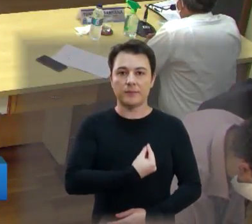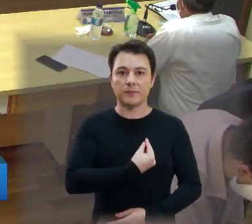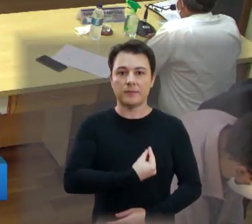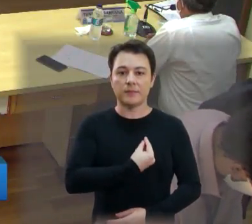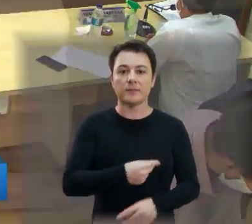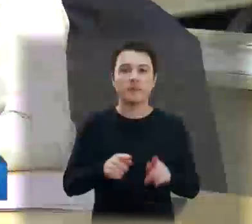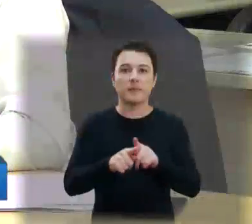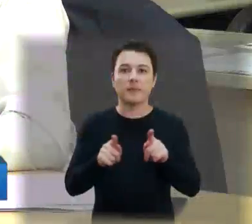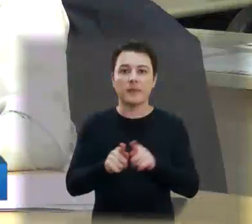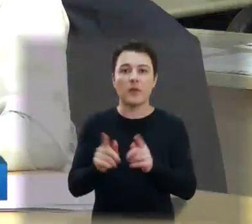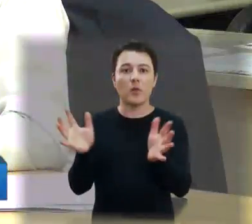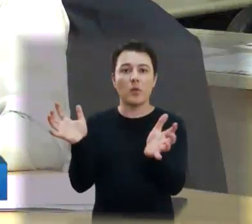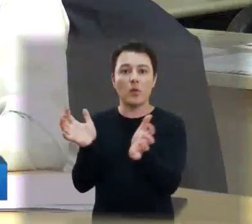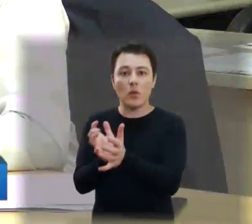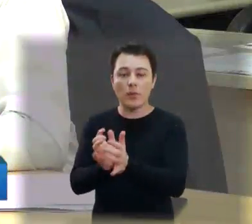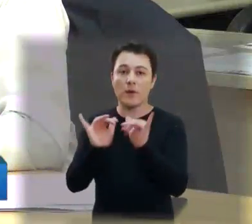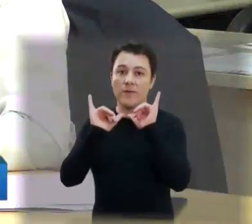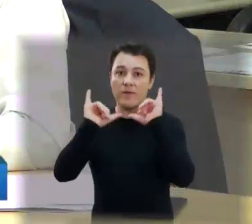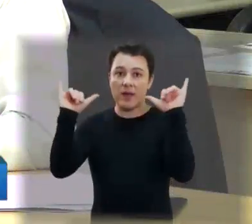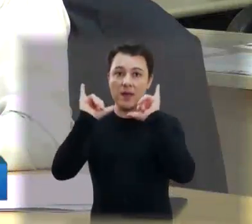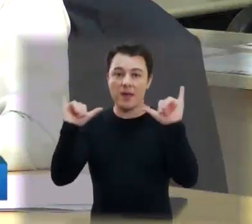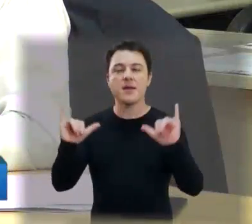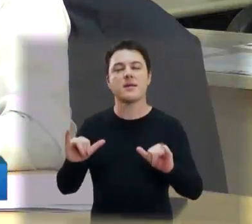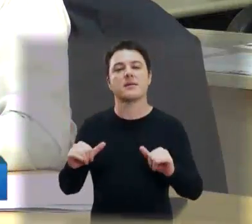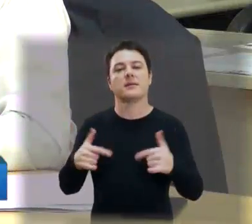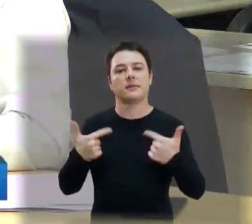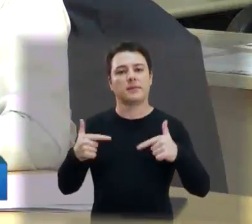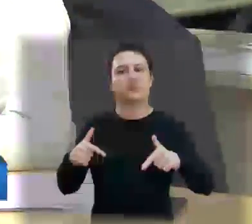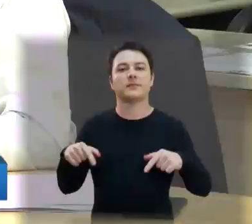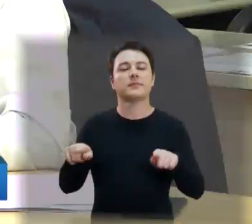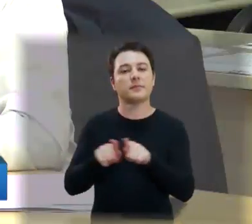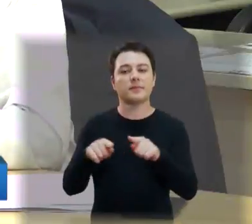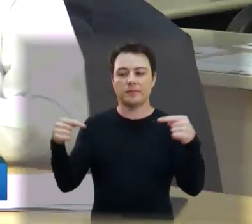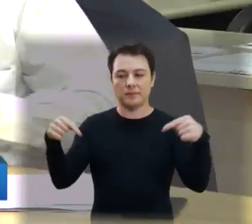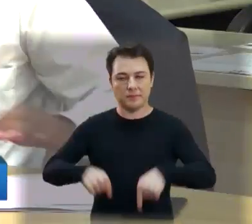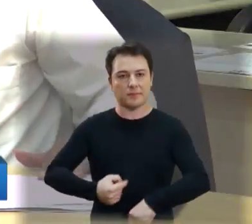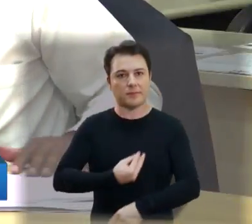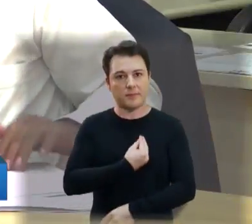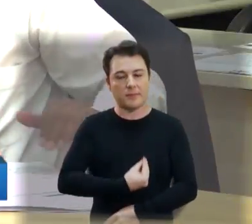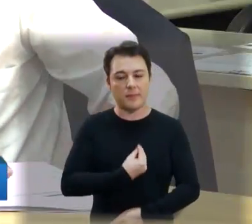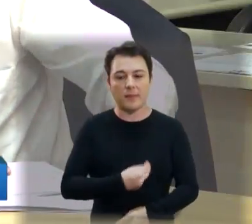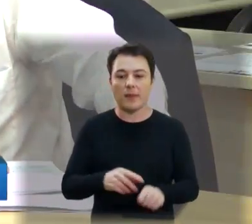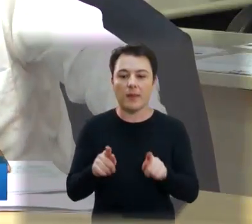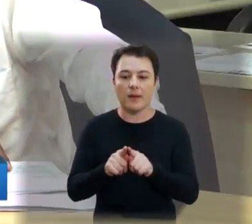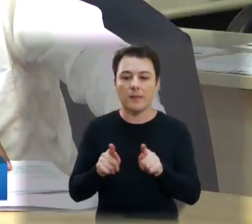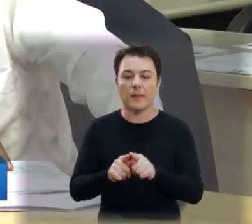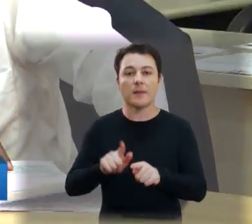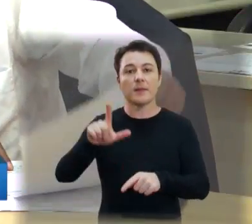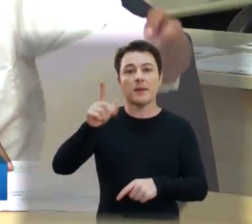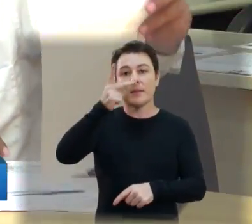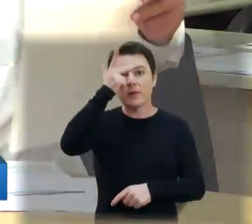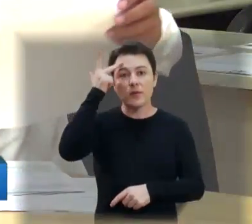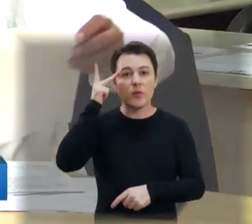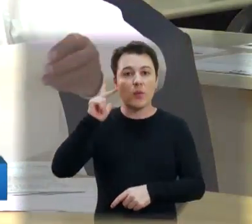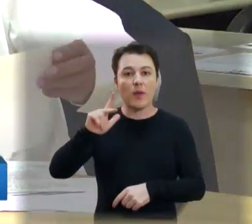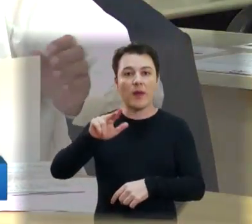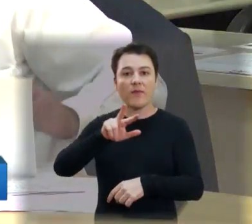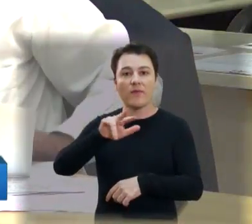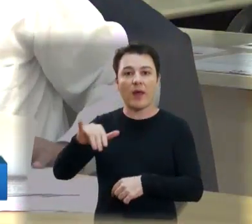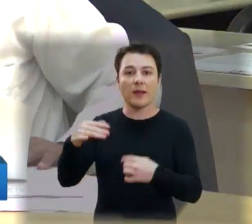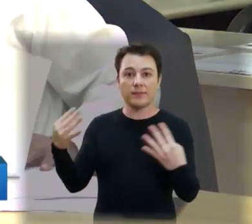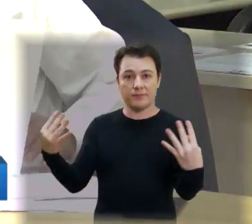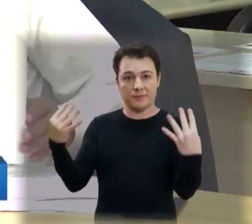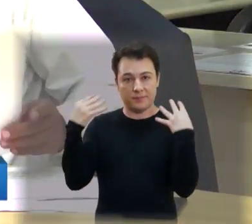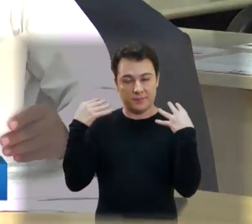cumprimento o pessoal da imprensa que está nos acompanhando e as pessoas que estarão mais tarde também